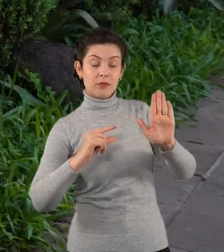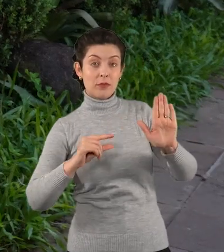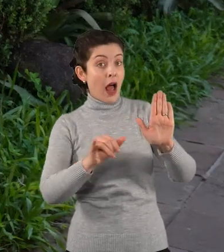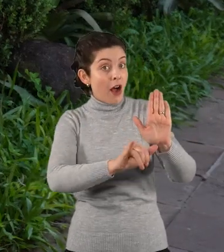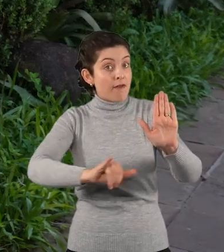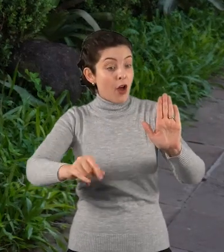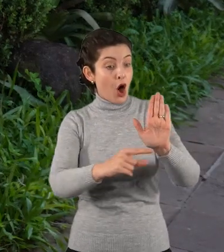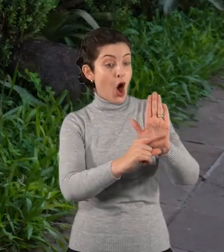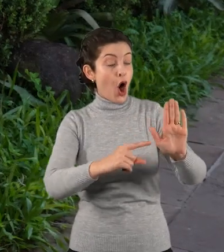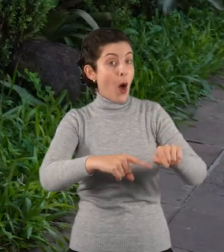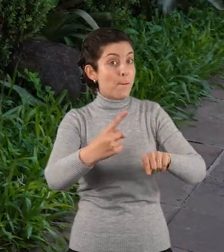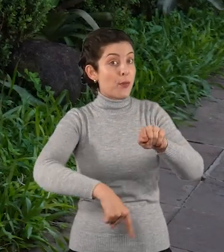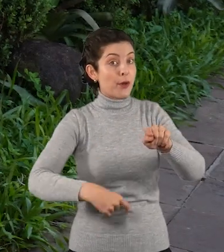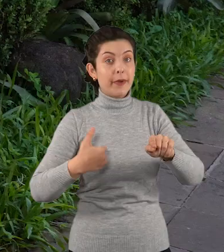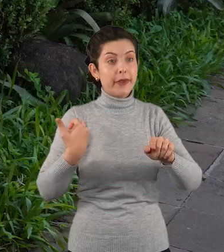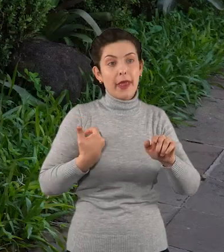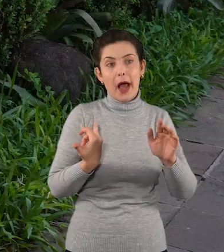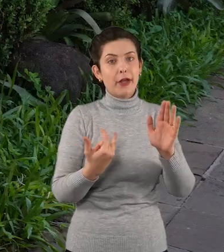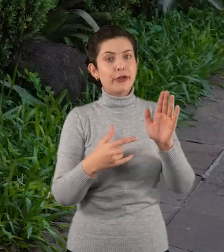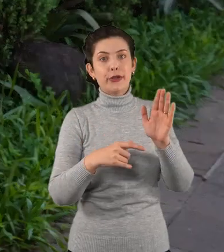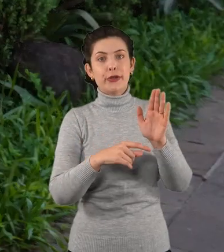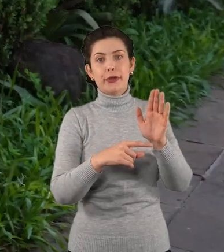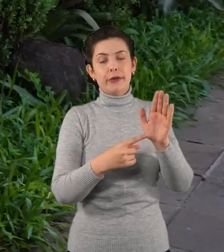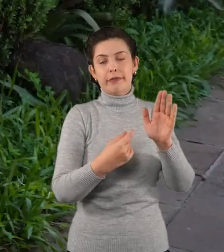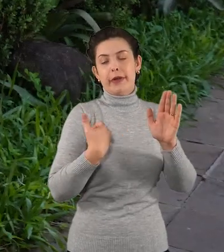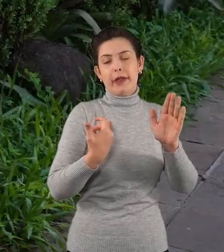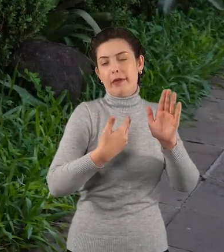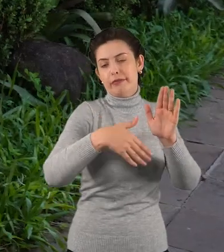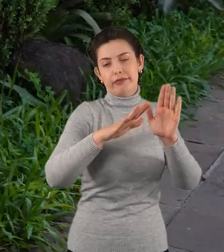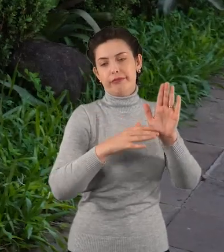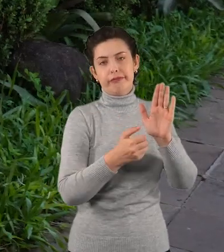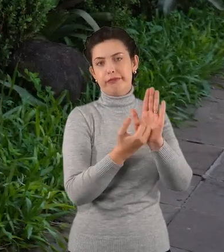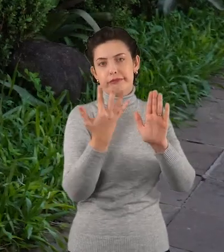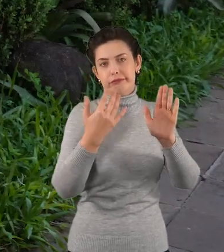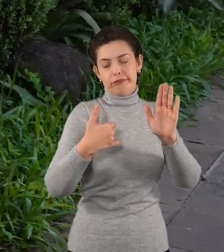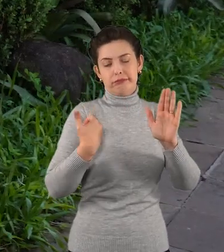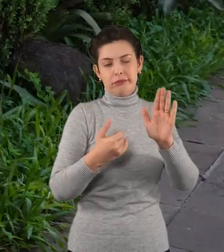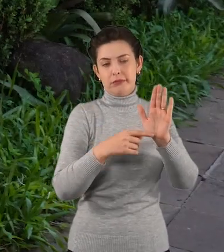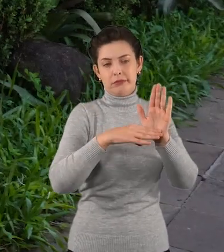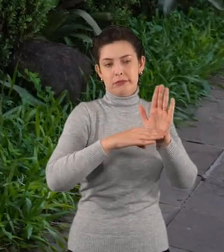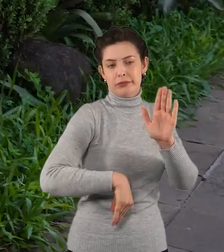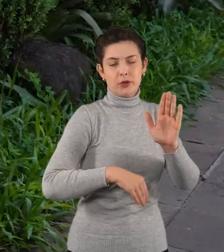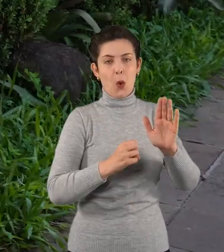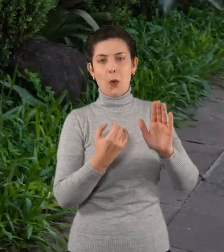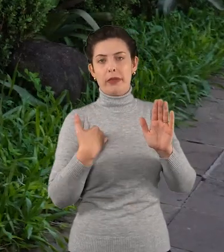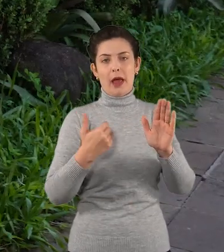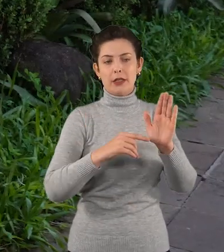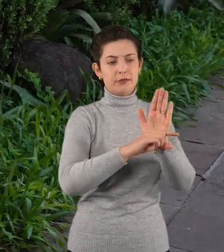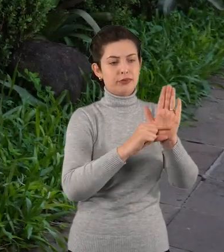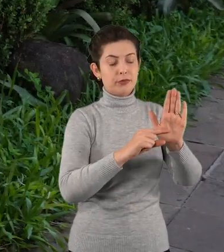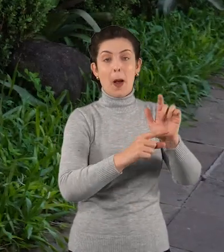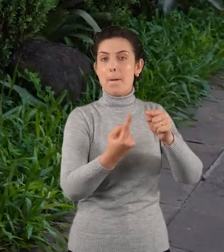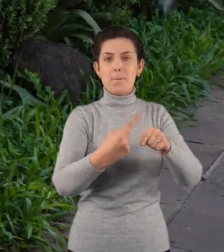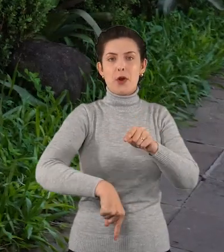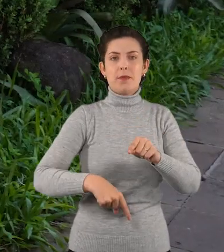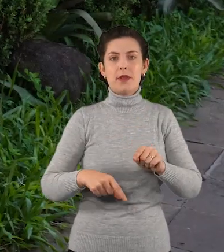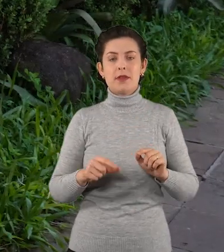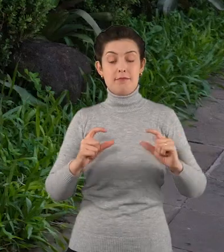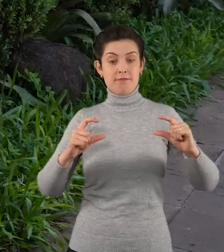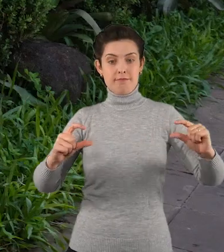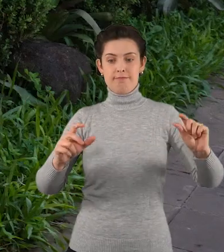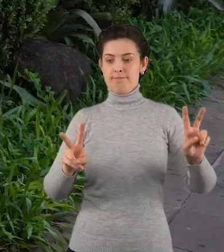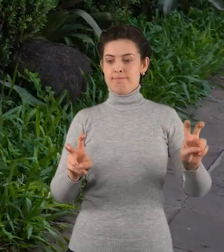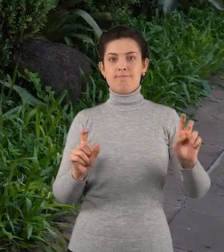trazia já dizia ali, proibido para menores de tantos anos, proibido o impróprio para